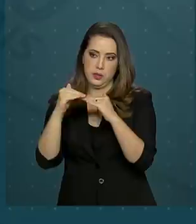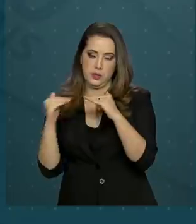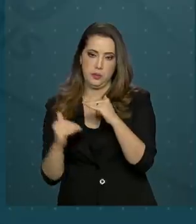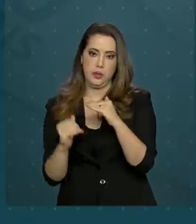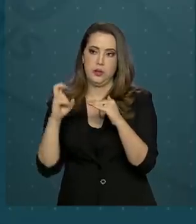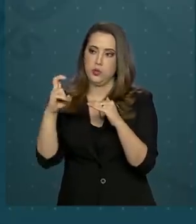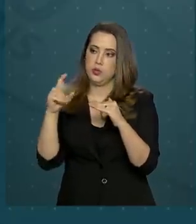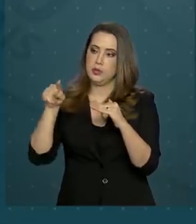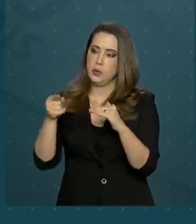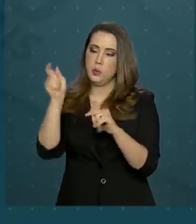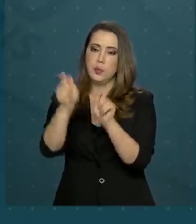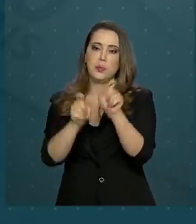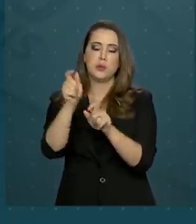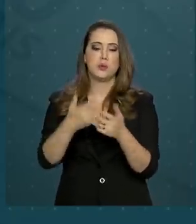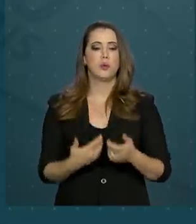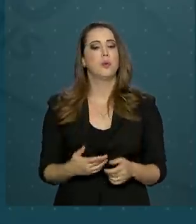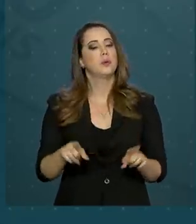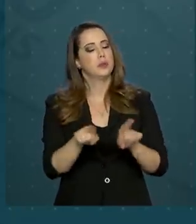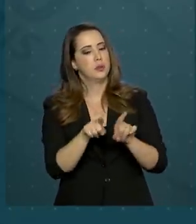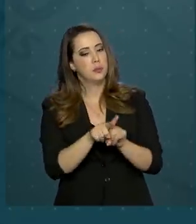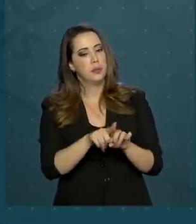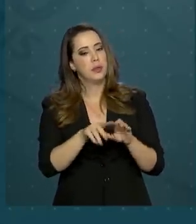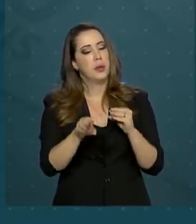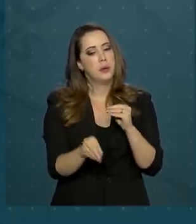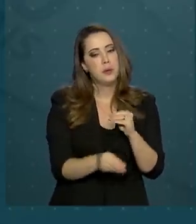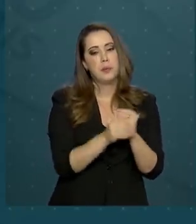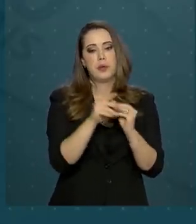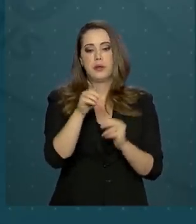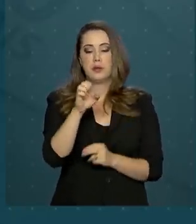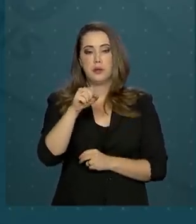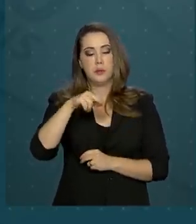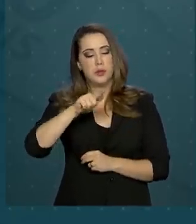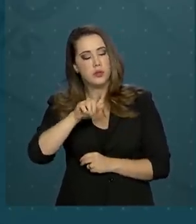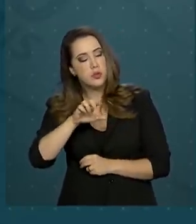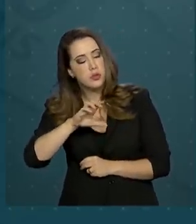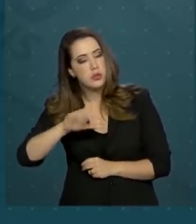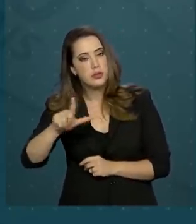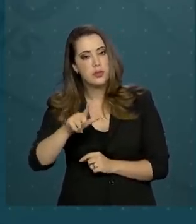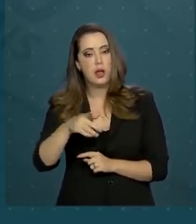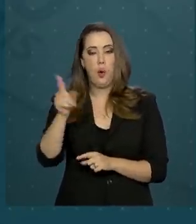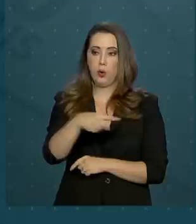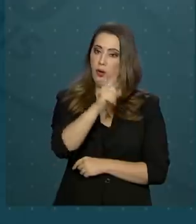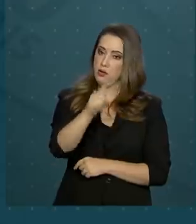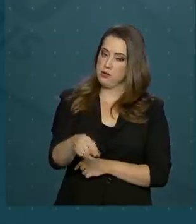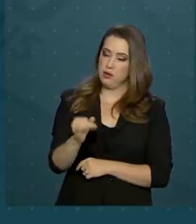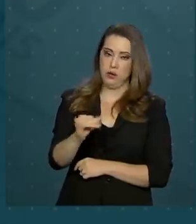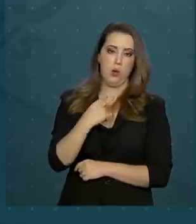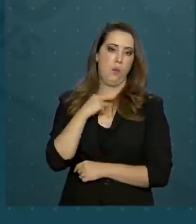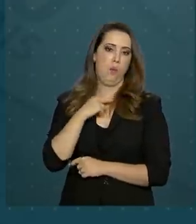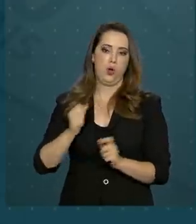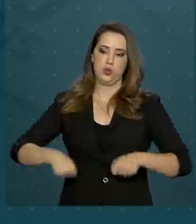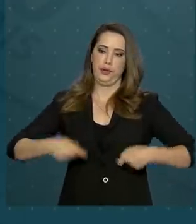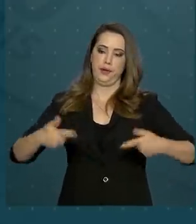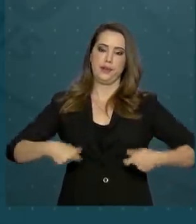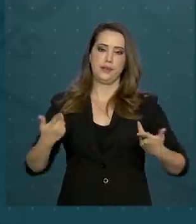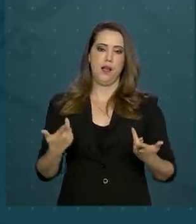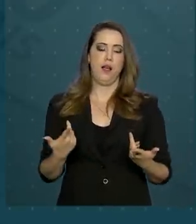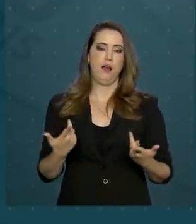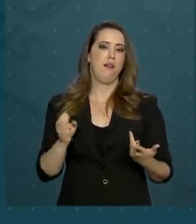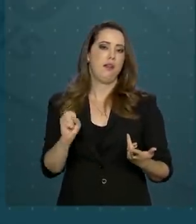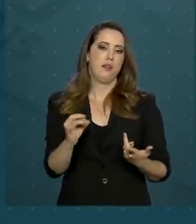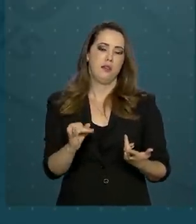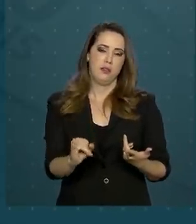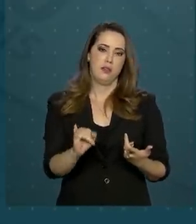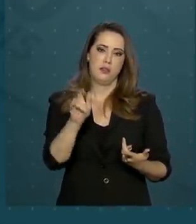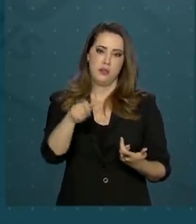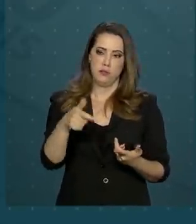A PEC Emergencial, que proíbe estados e municípios endividados de criarem despesas obrigatórias e aumentarem gastos